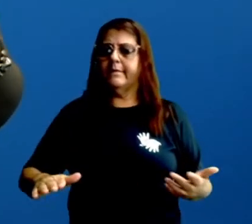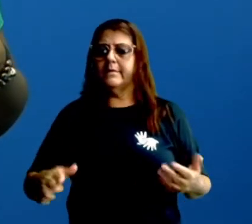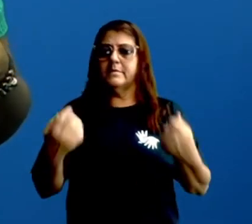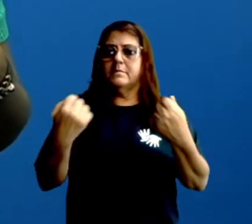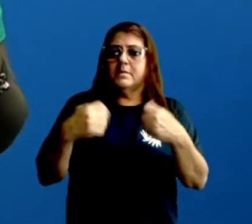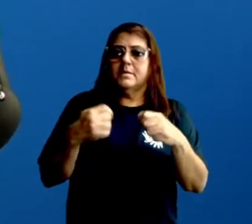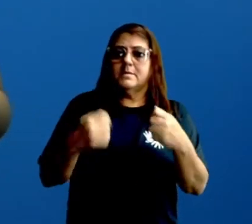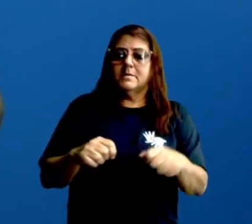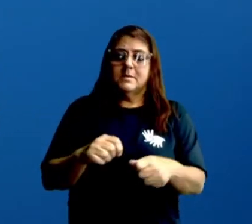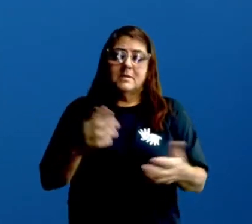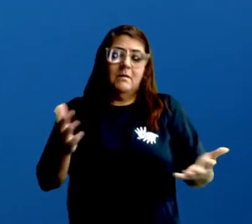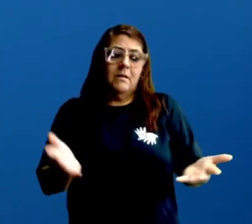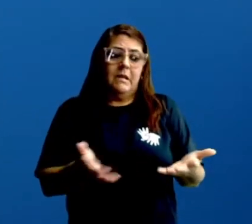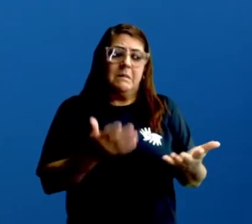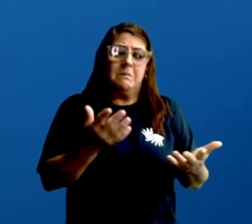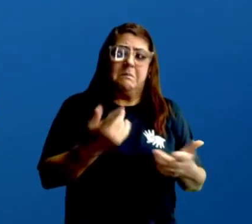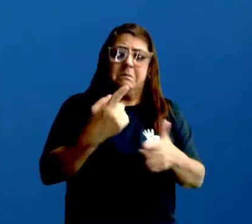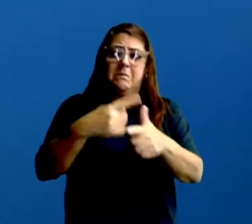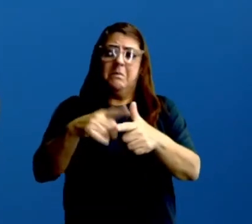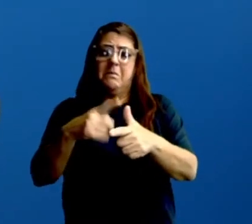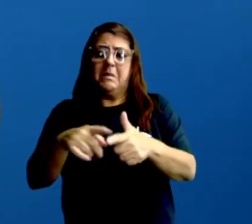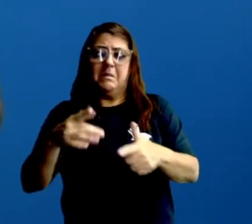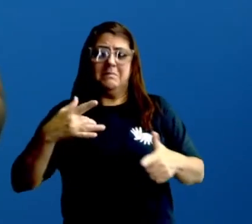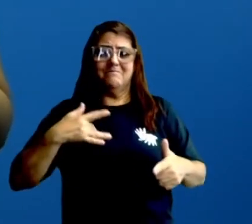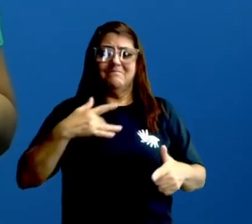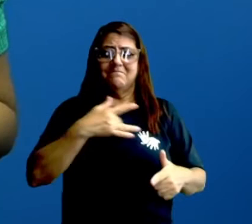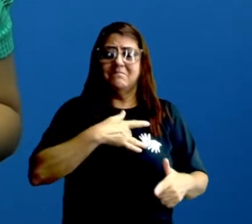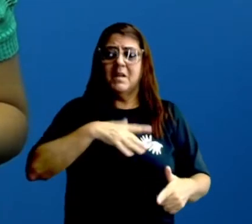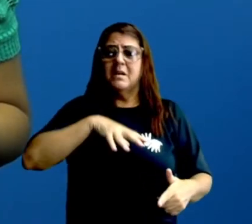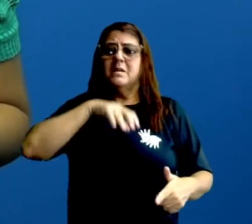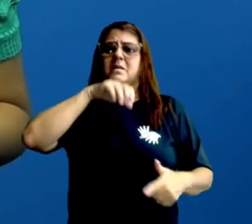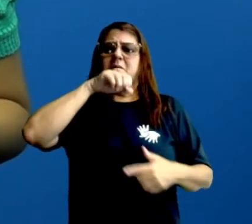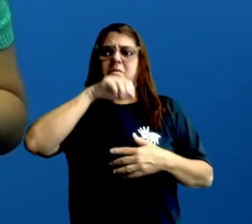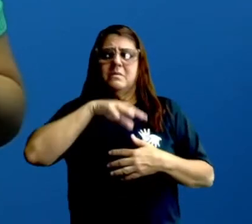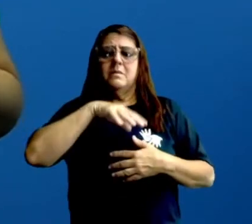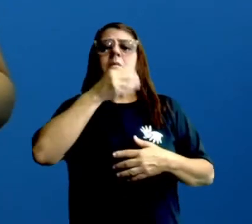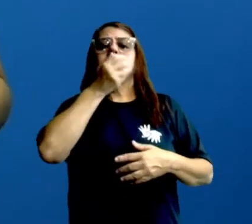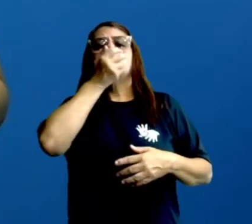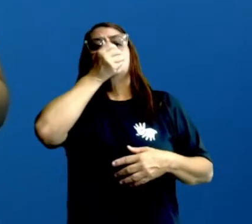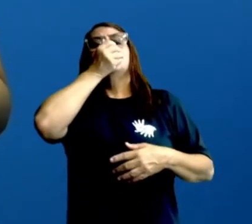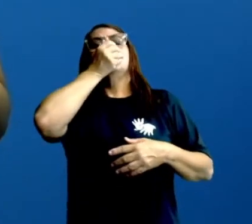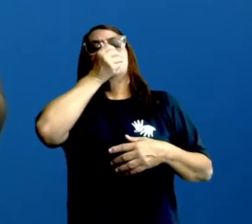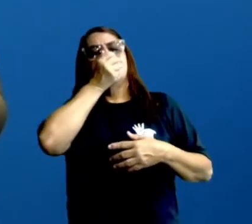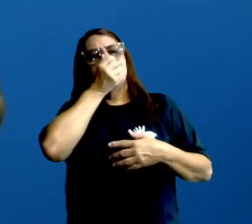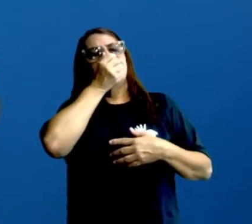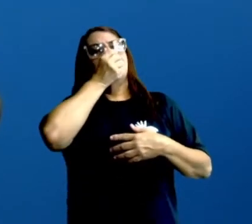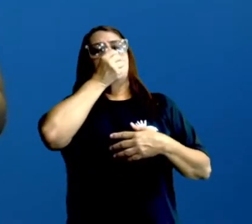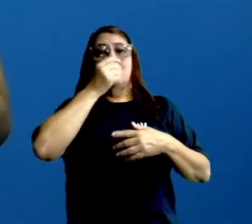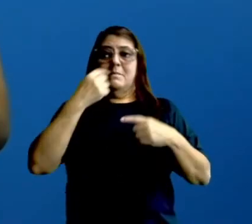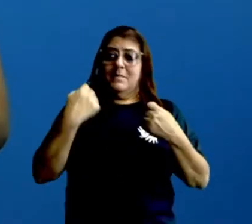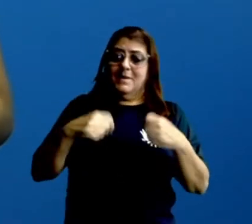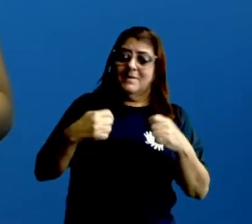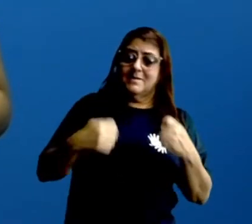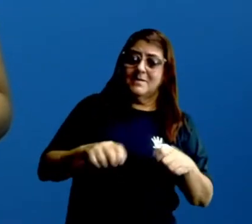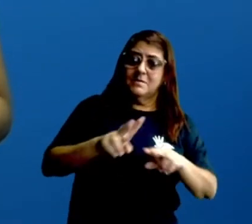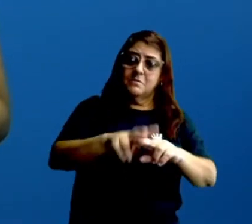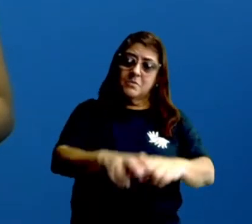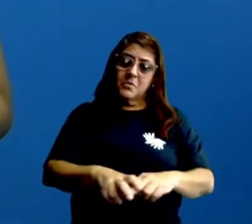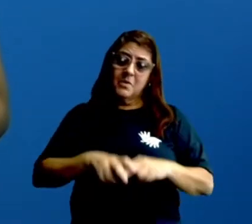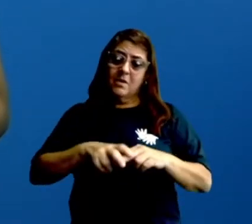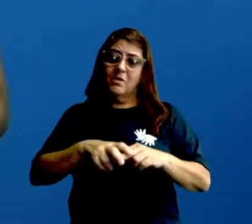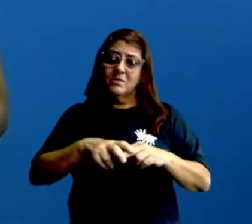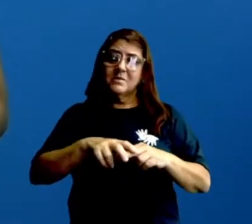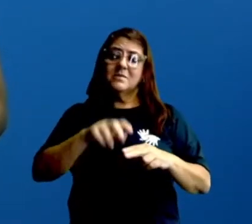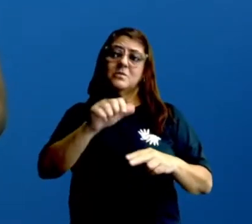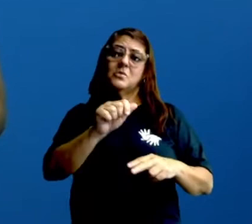ter tratamento respiratório porque a gente tem aí uma qualidade do lado bem difícil bem ruim tudo isso vai ser impactado no